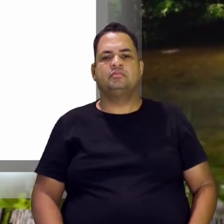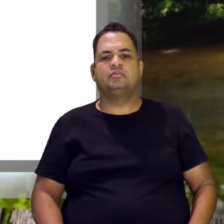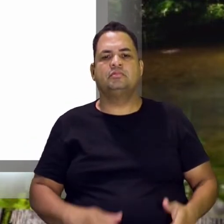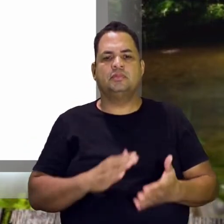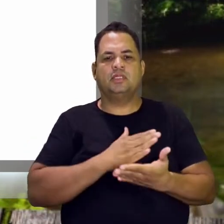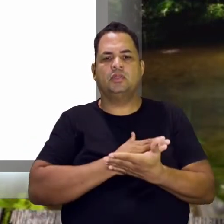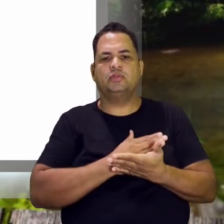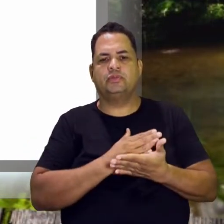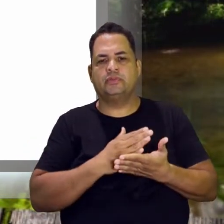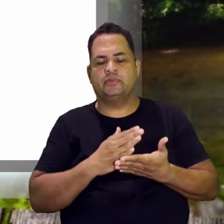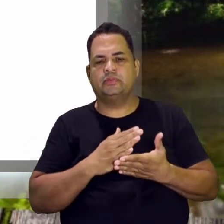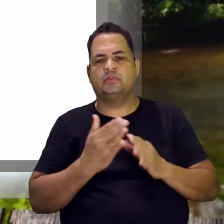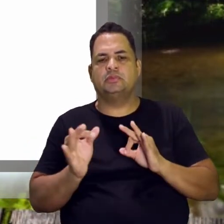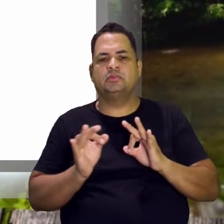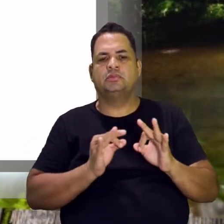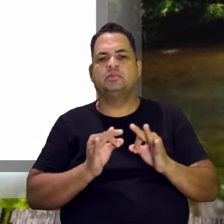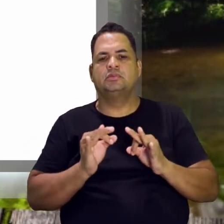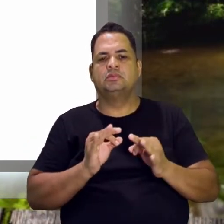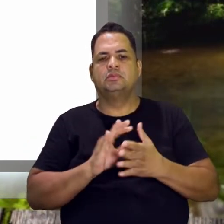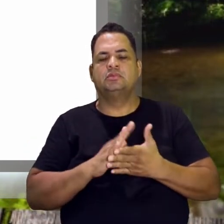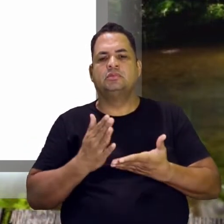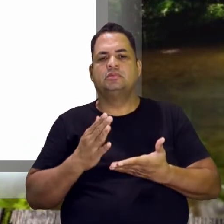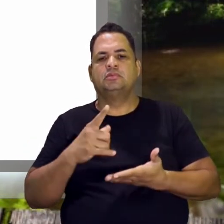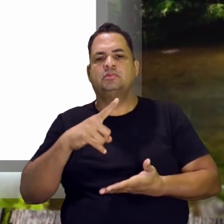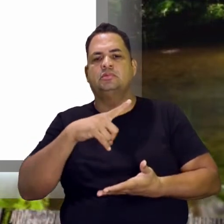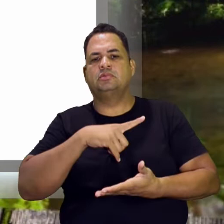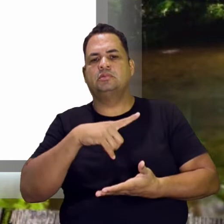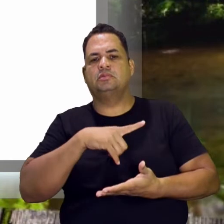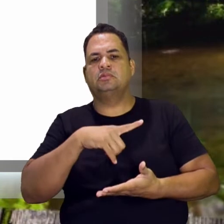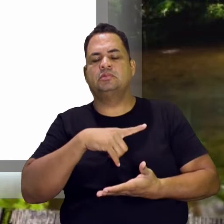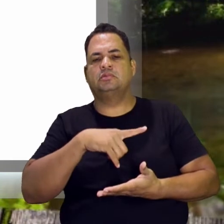começar a povoar o ambiente terrestre, né, com grande